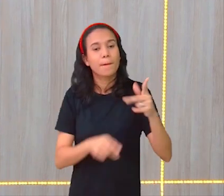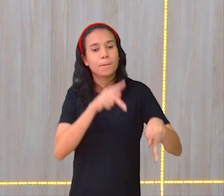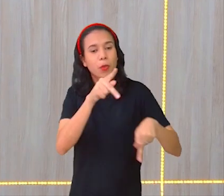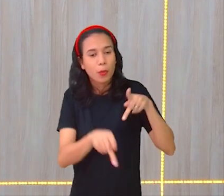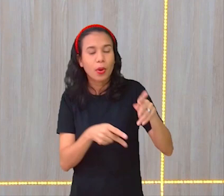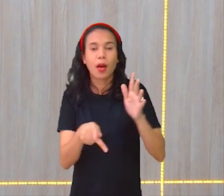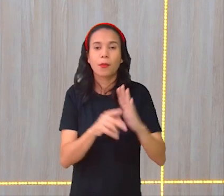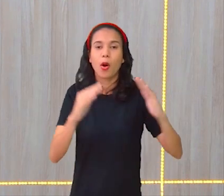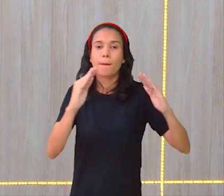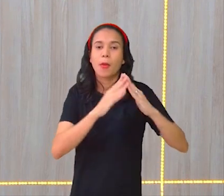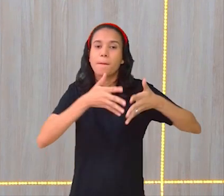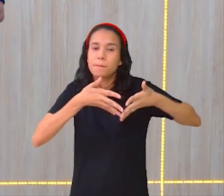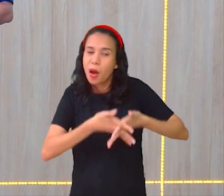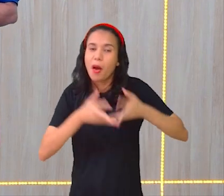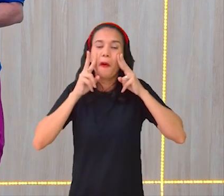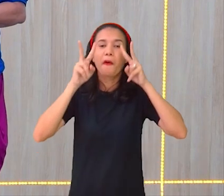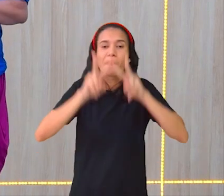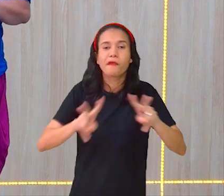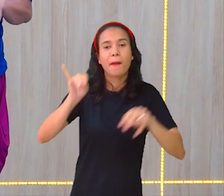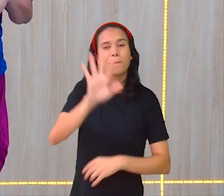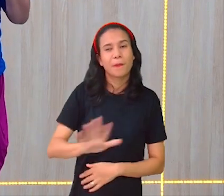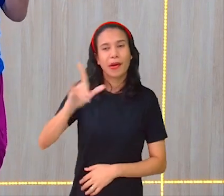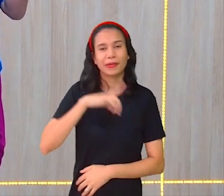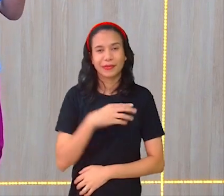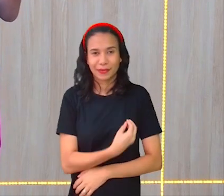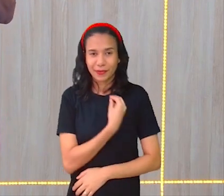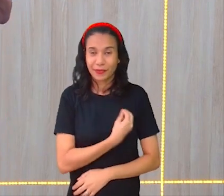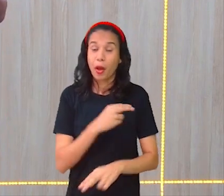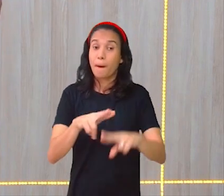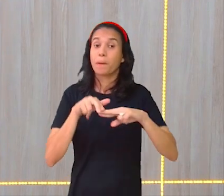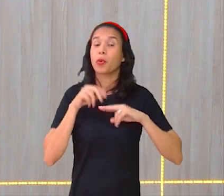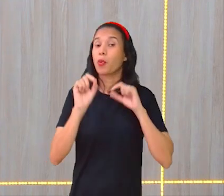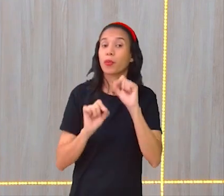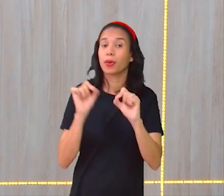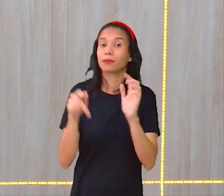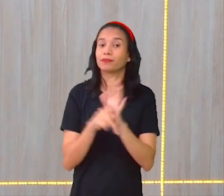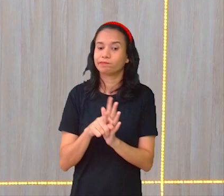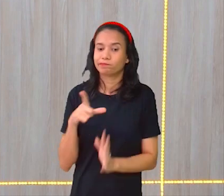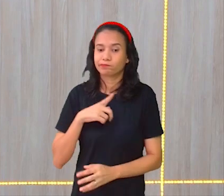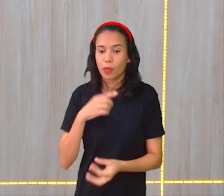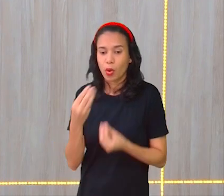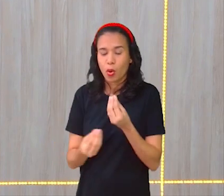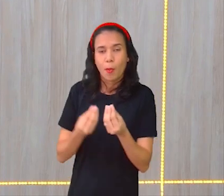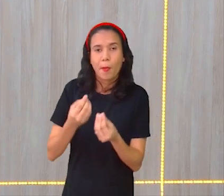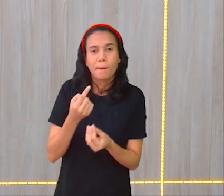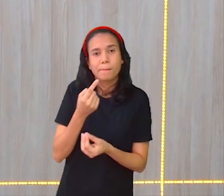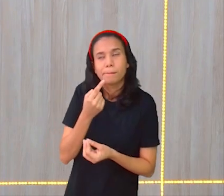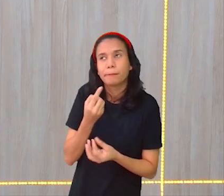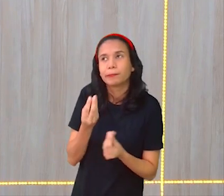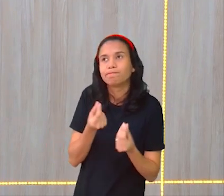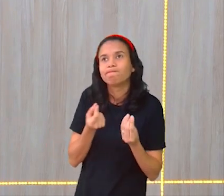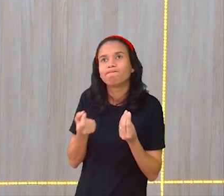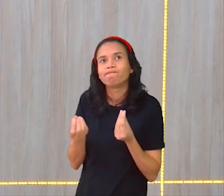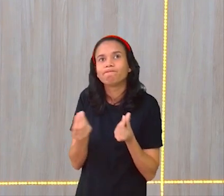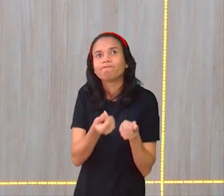o presépio, aí vocês estão vendo algumas imagens de presépio, porque eles são mais, como é que eu diria